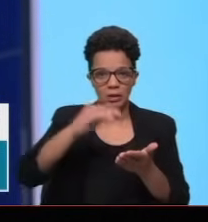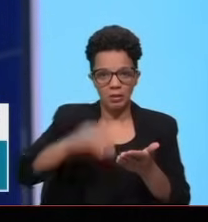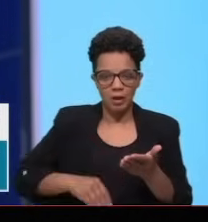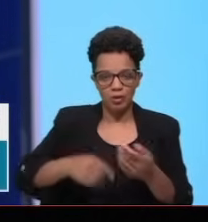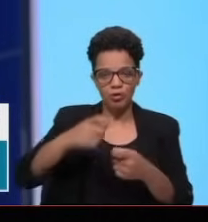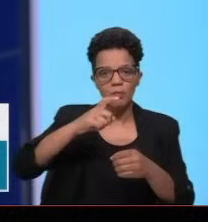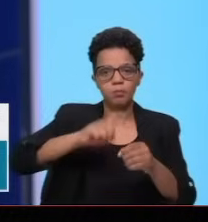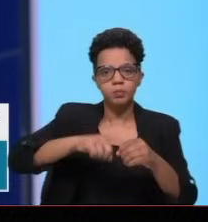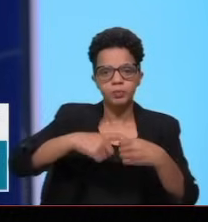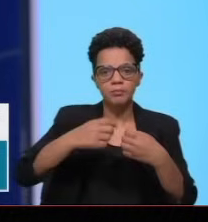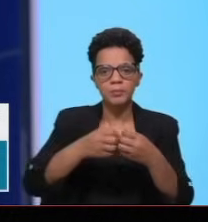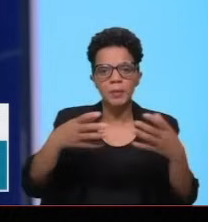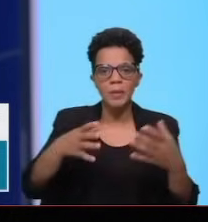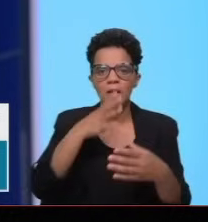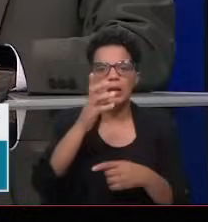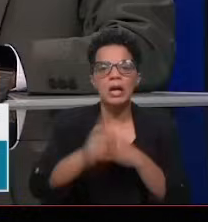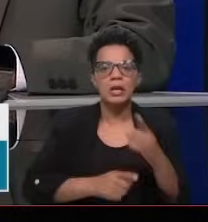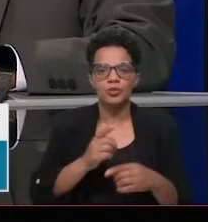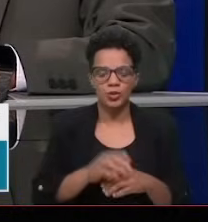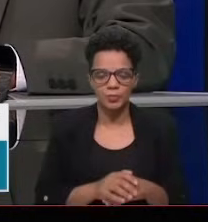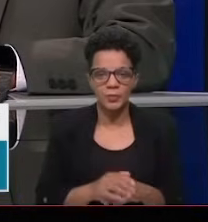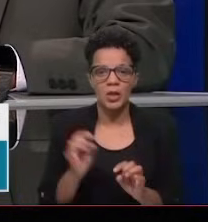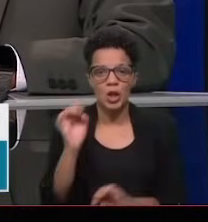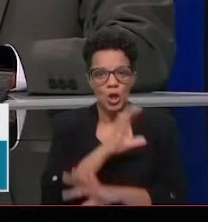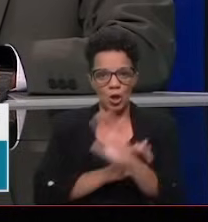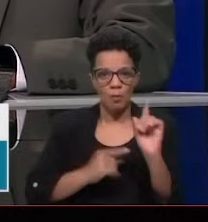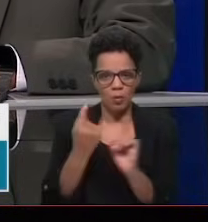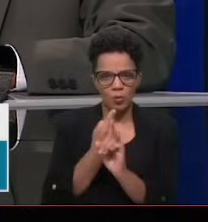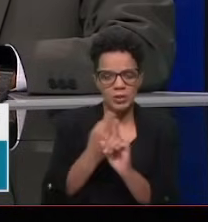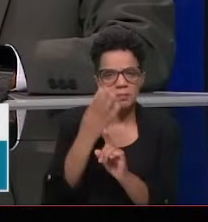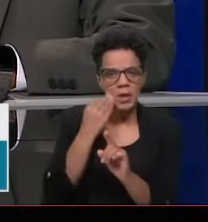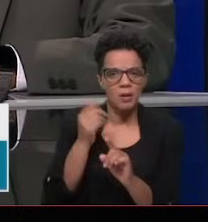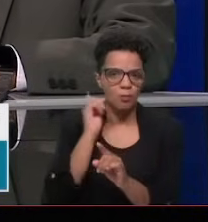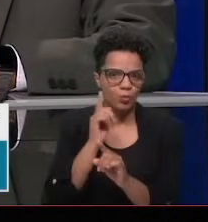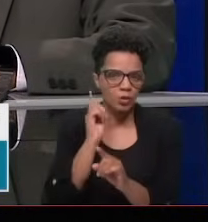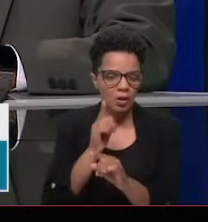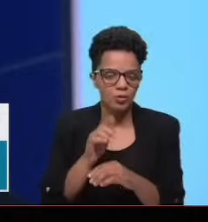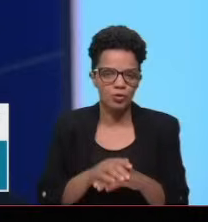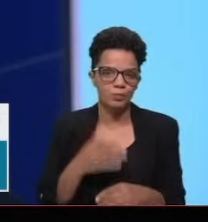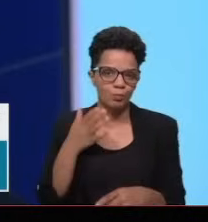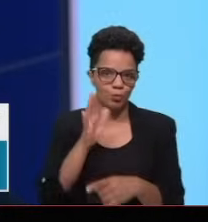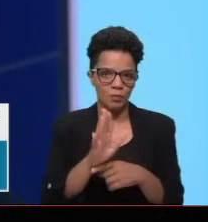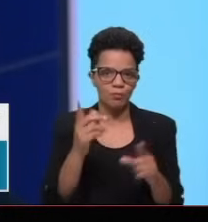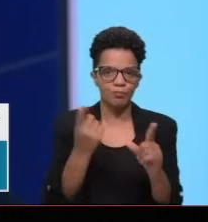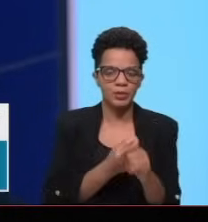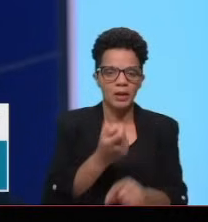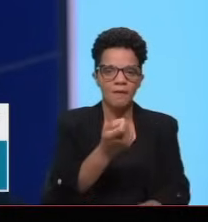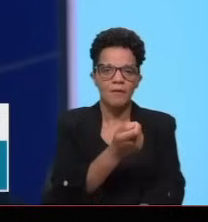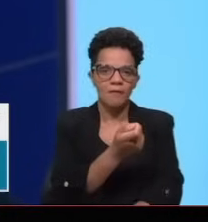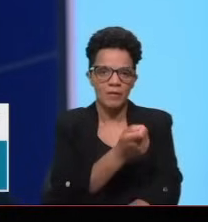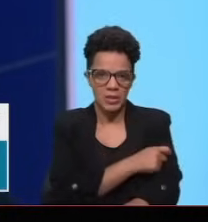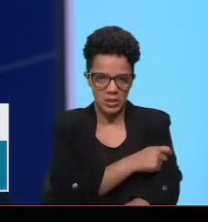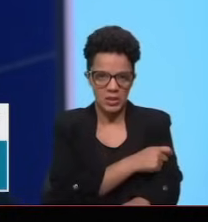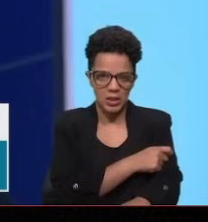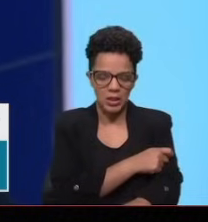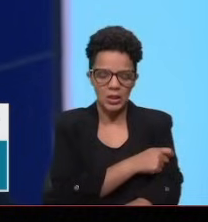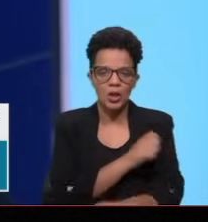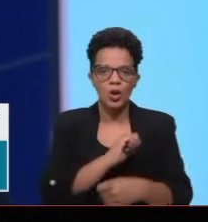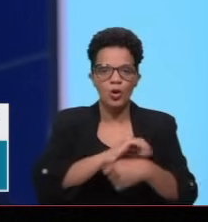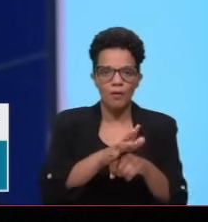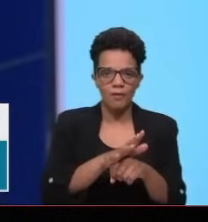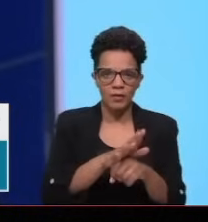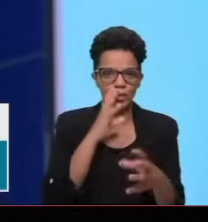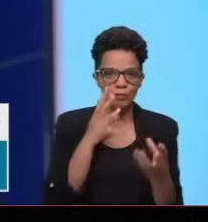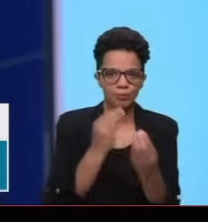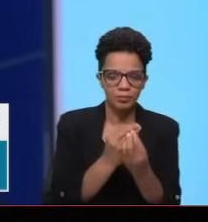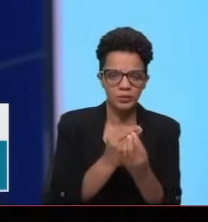Dizem reparem quando foi preciso a Europa fazer coisas que acho que foram importantes como comprar as vacinas para a covid conjuntamente não se